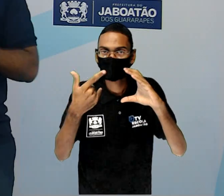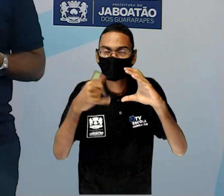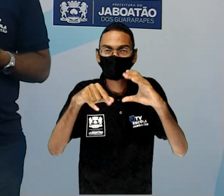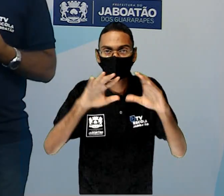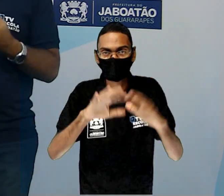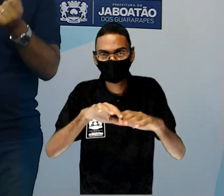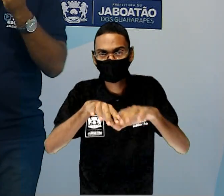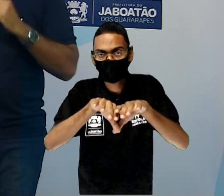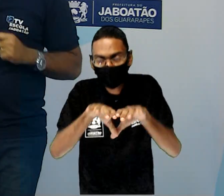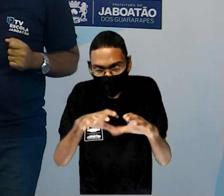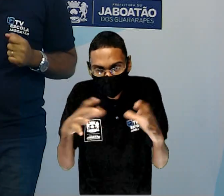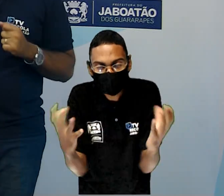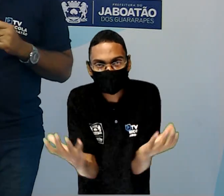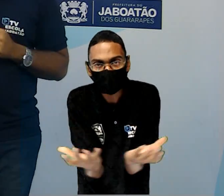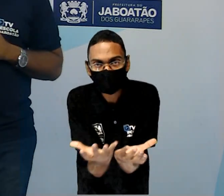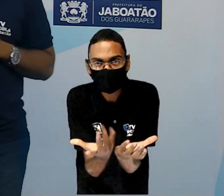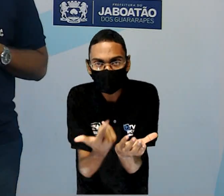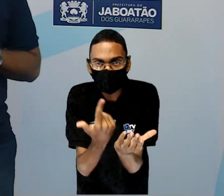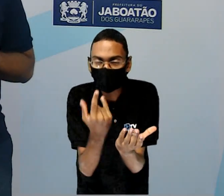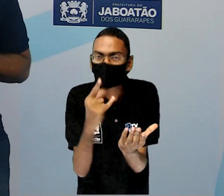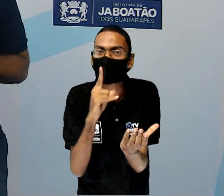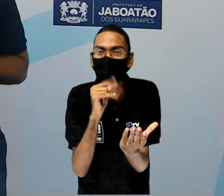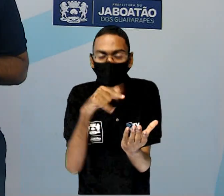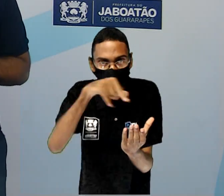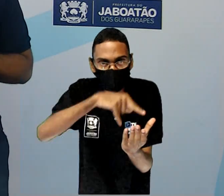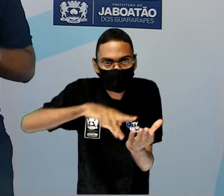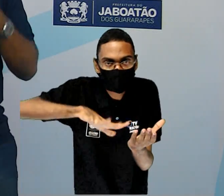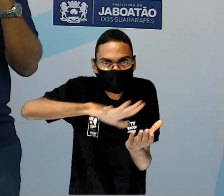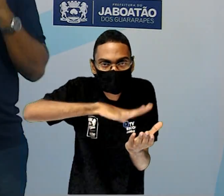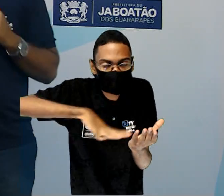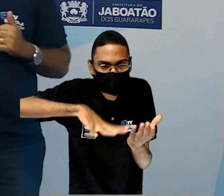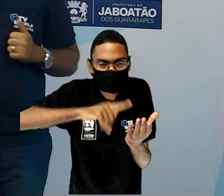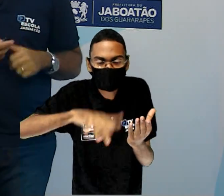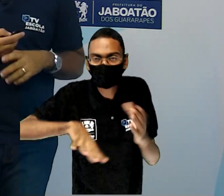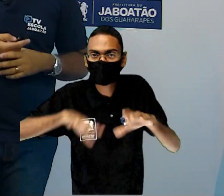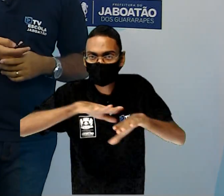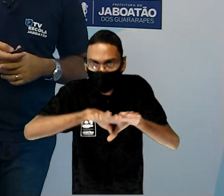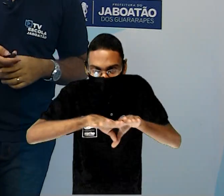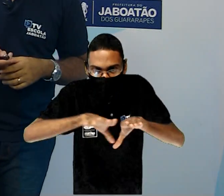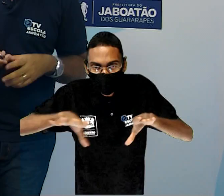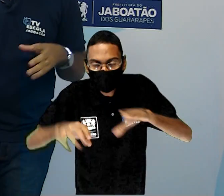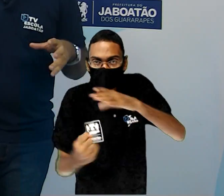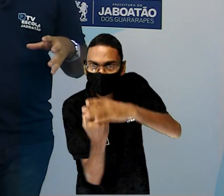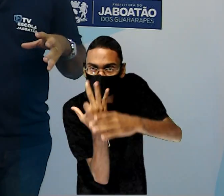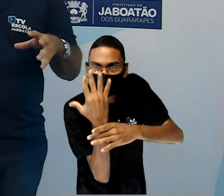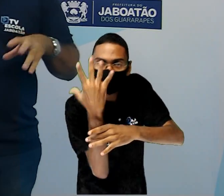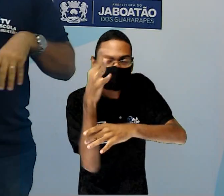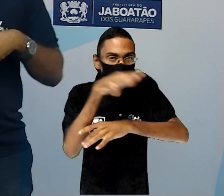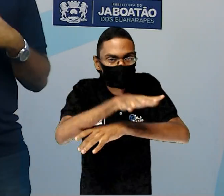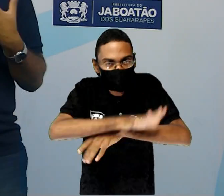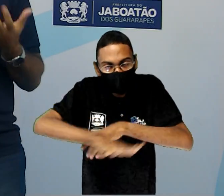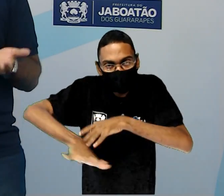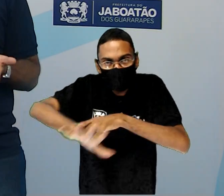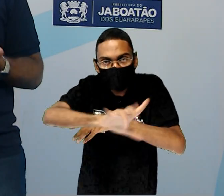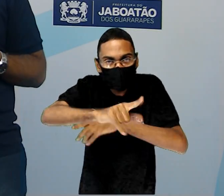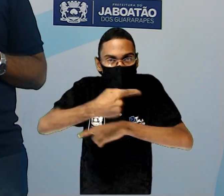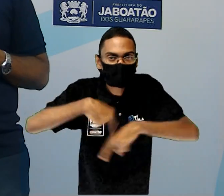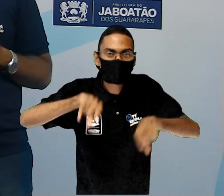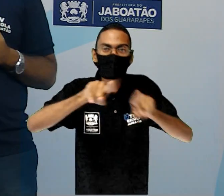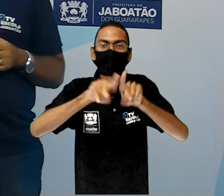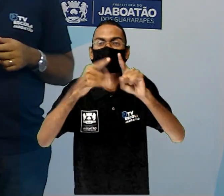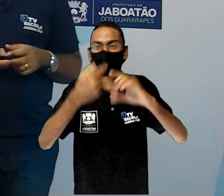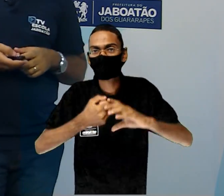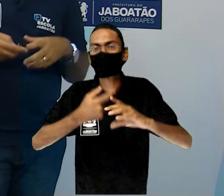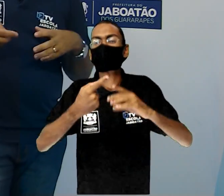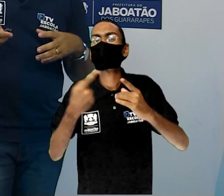bacias sedimentares e terrenos vulcânicos. Vamos ver aqui as principais